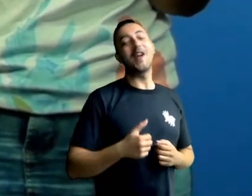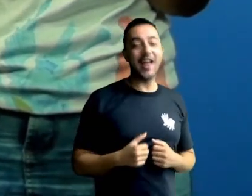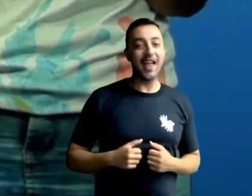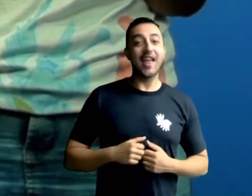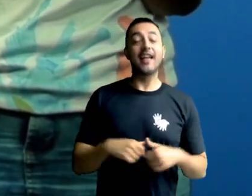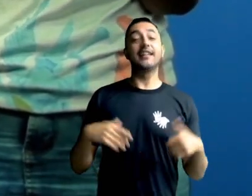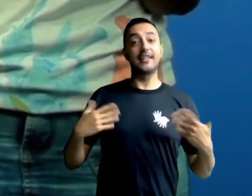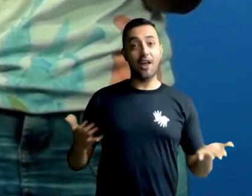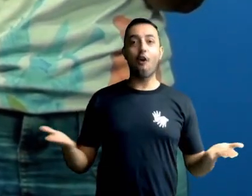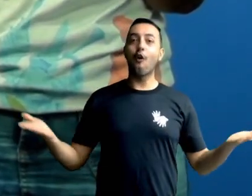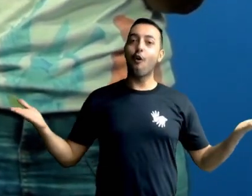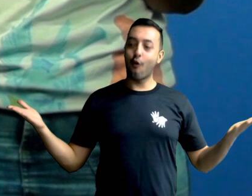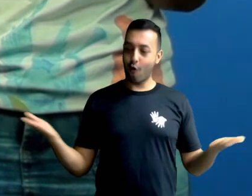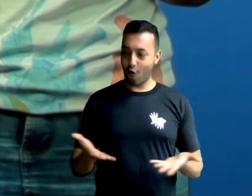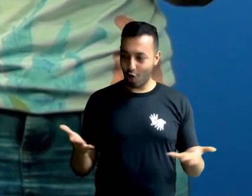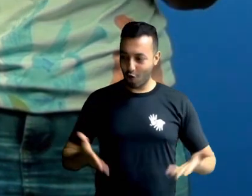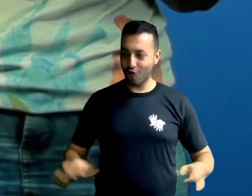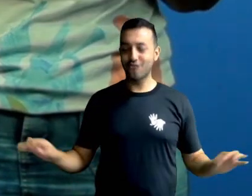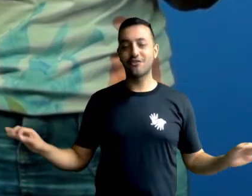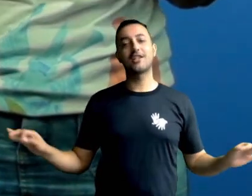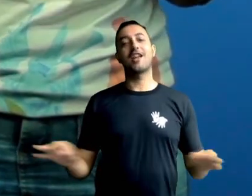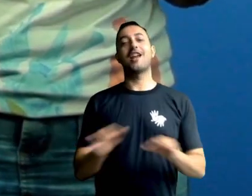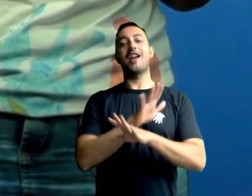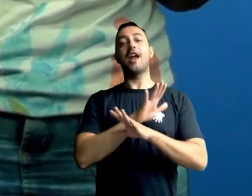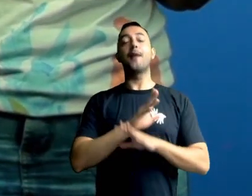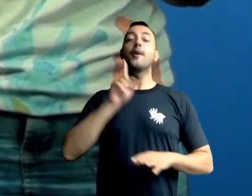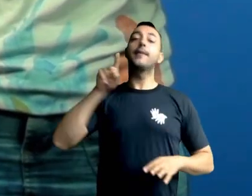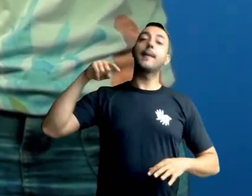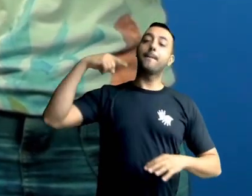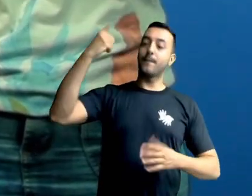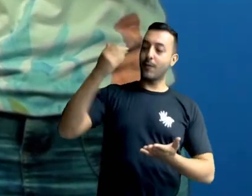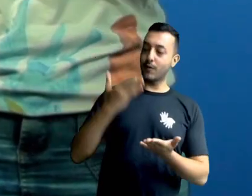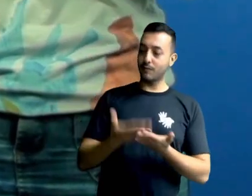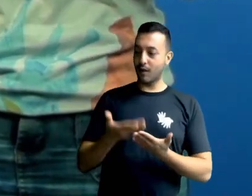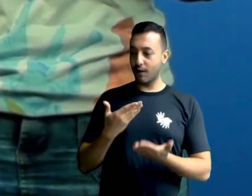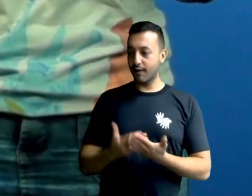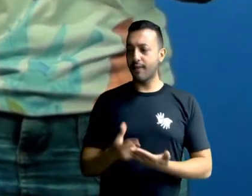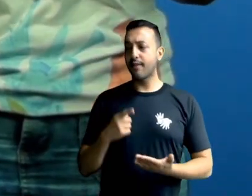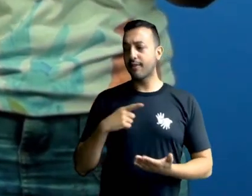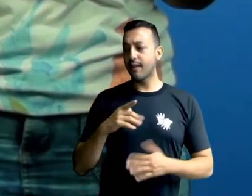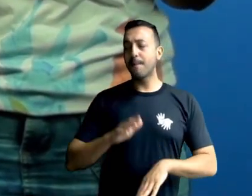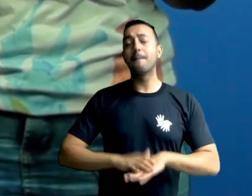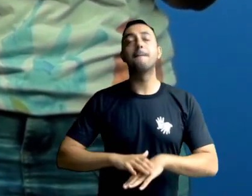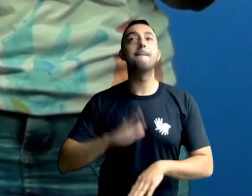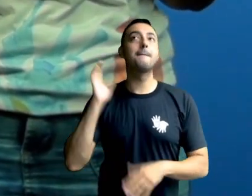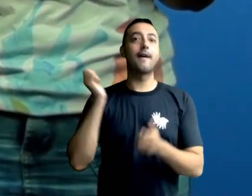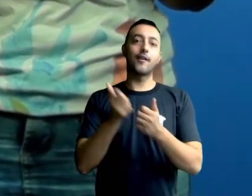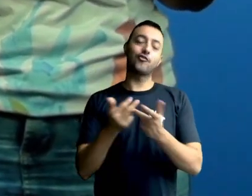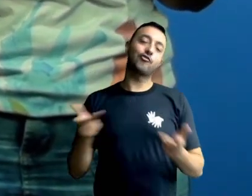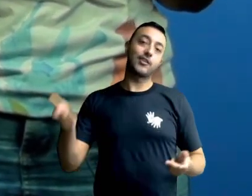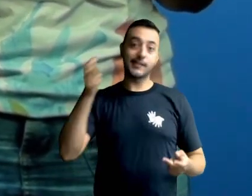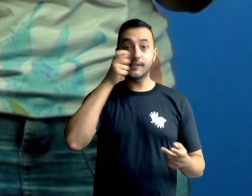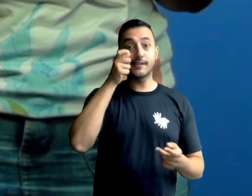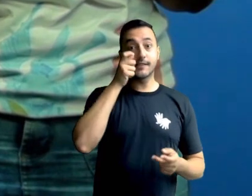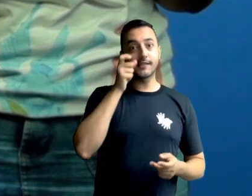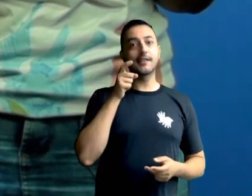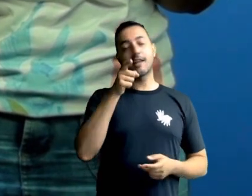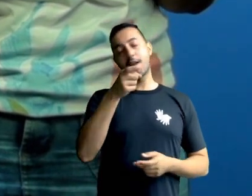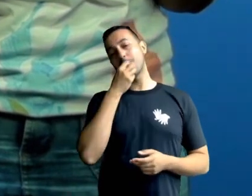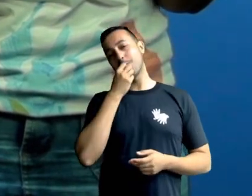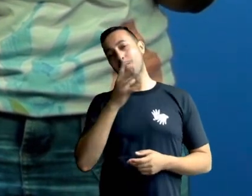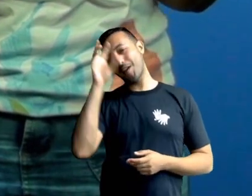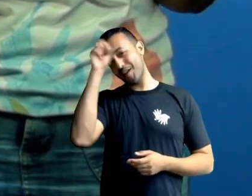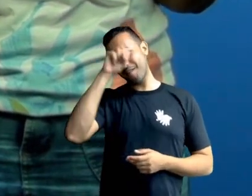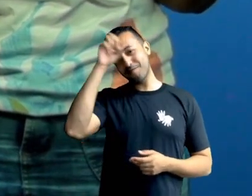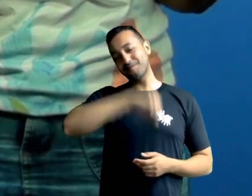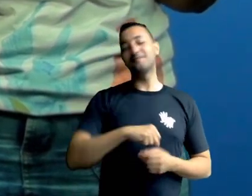né? Então, por hoje a gente fica por aqui. Na próxima aula tem muito mais coisa interessante e